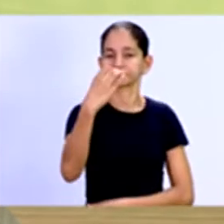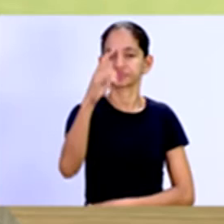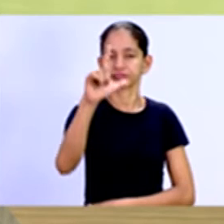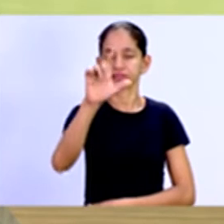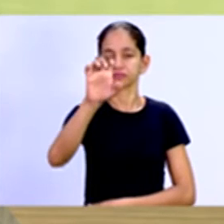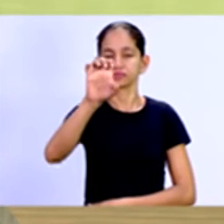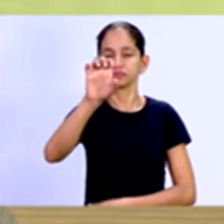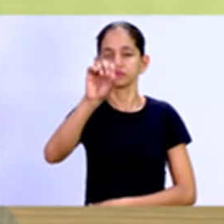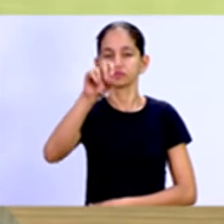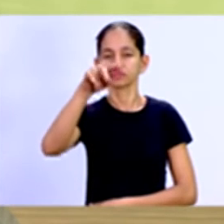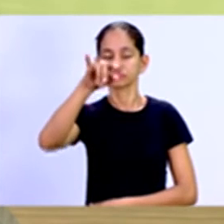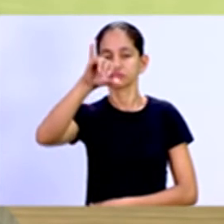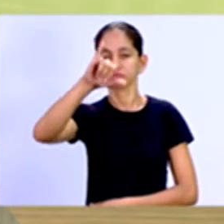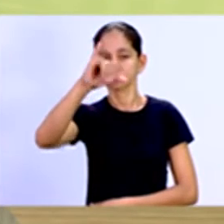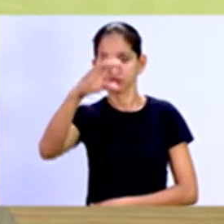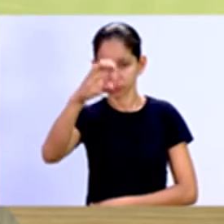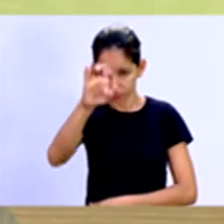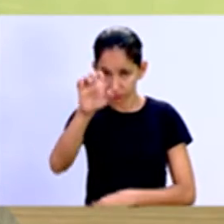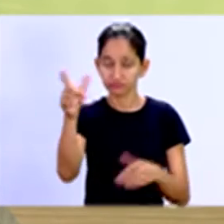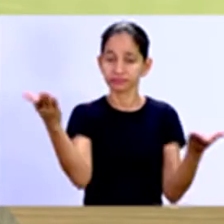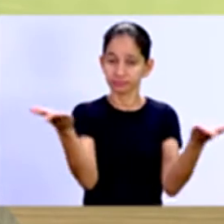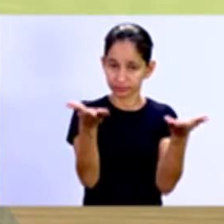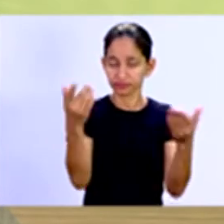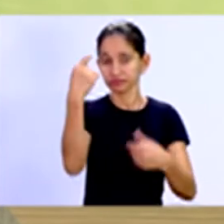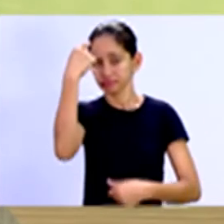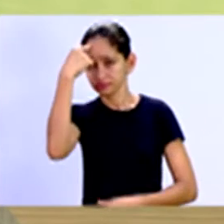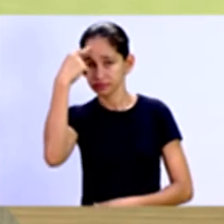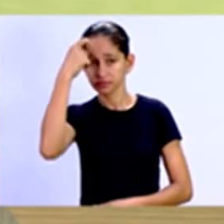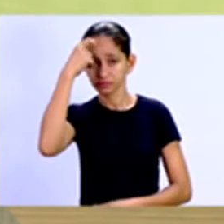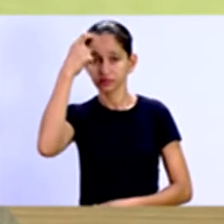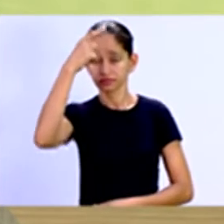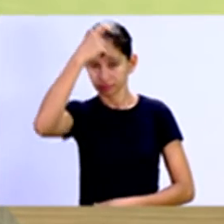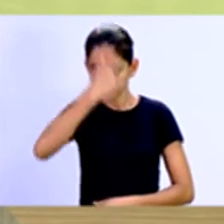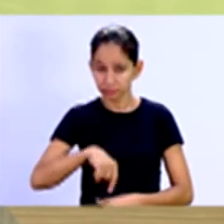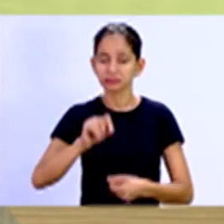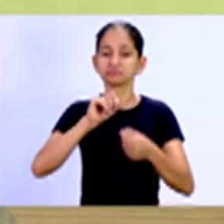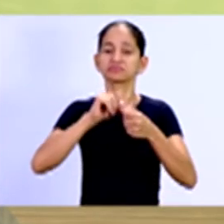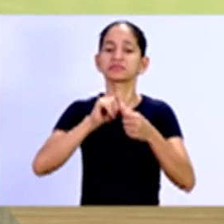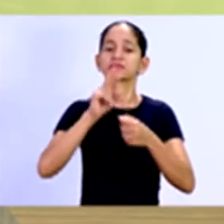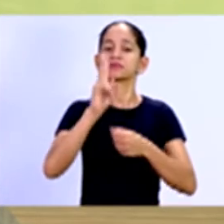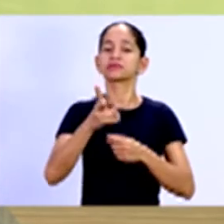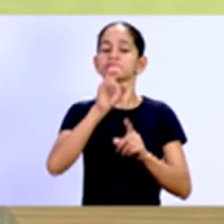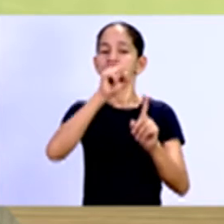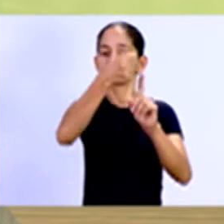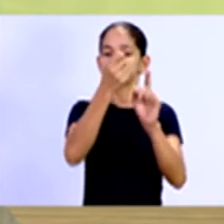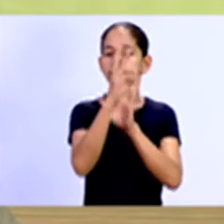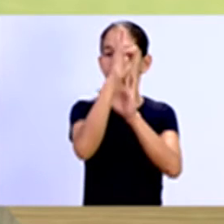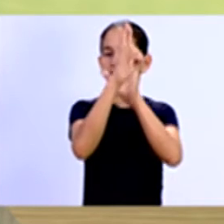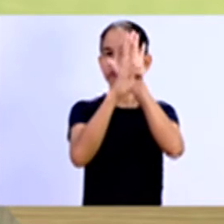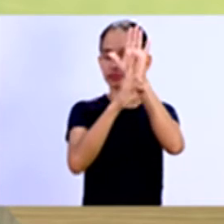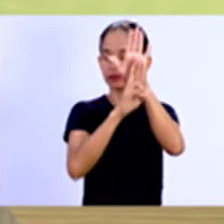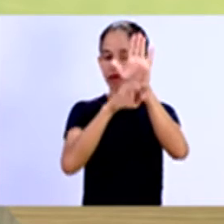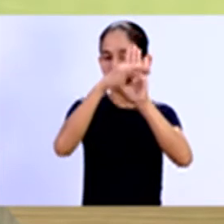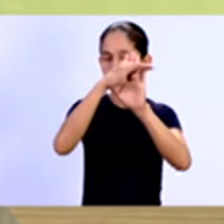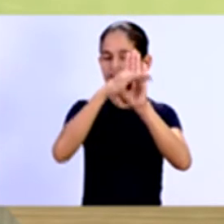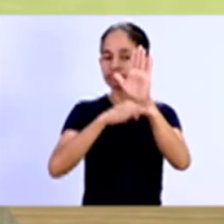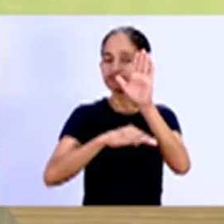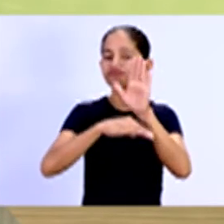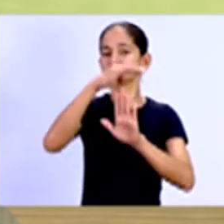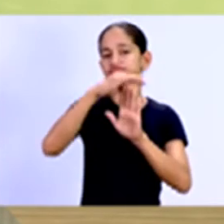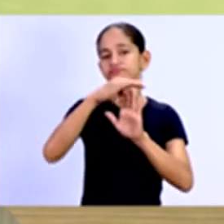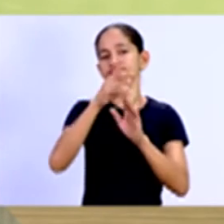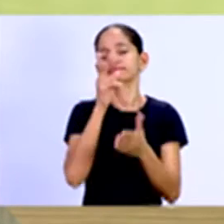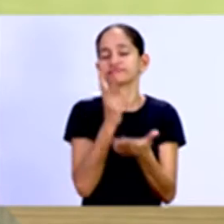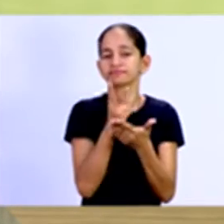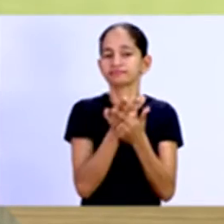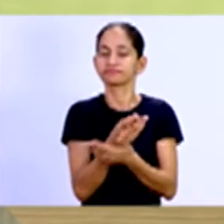Antonielli de Cerejeiras responderam o seguinte: o sujeito moral implica em atuar segundo uma regra de uma convivência, regido